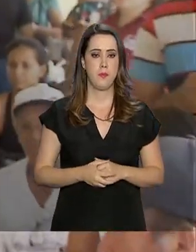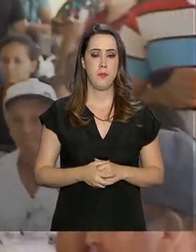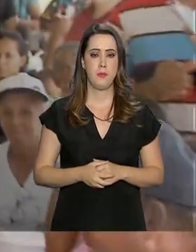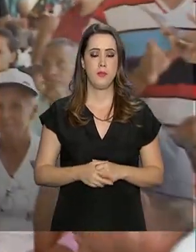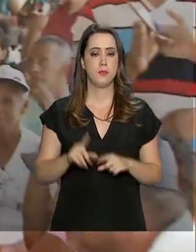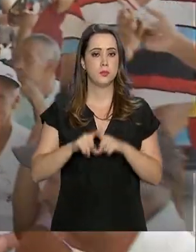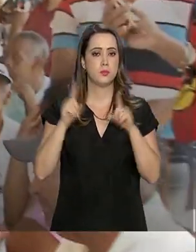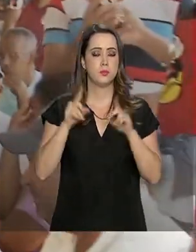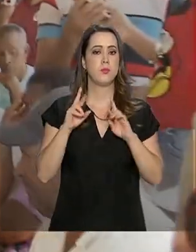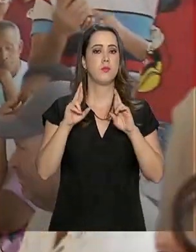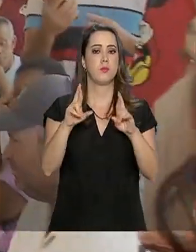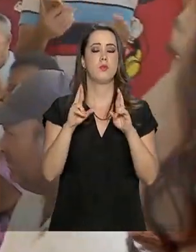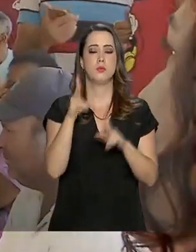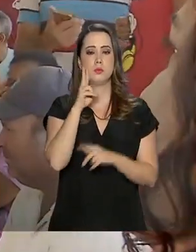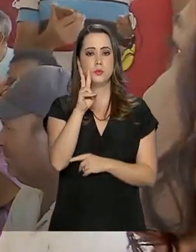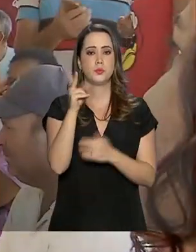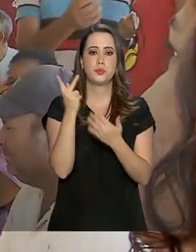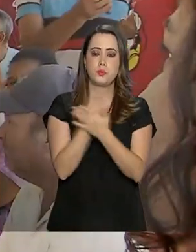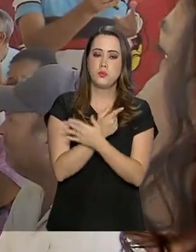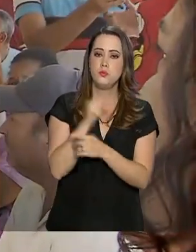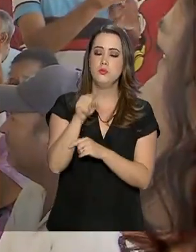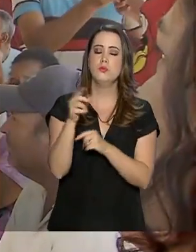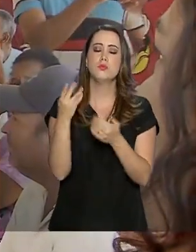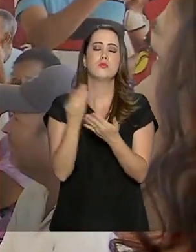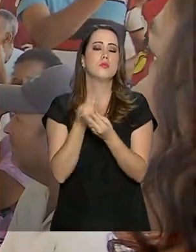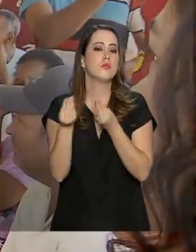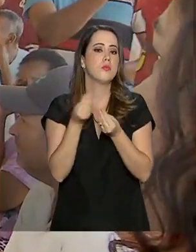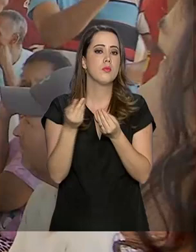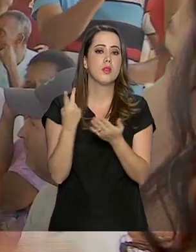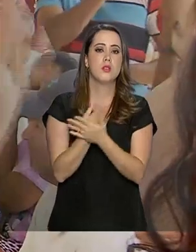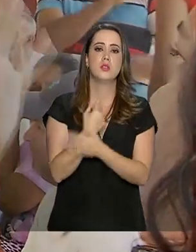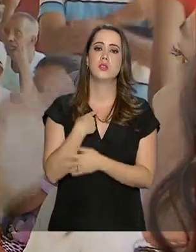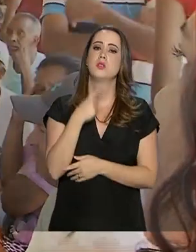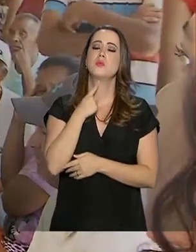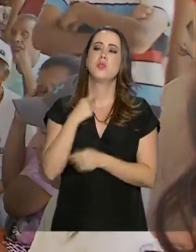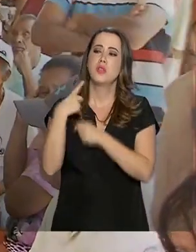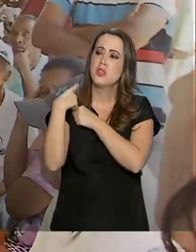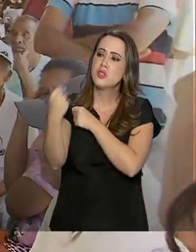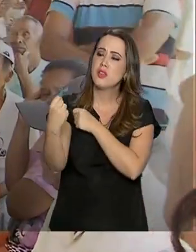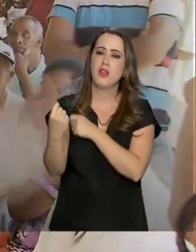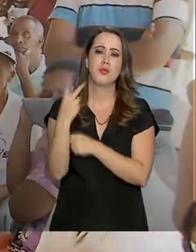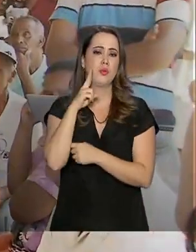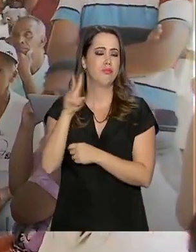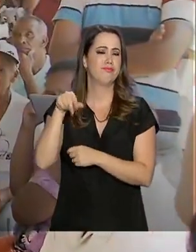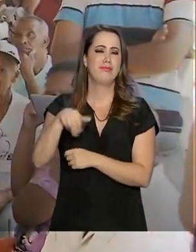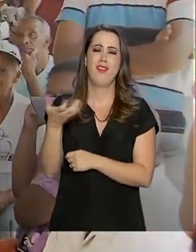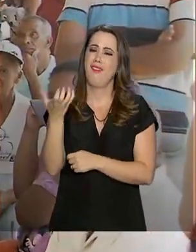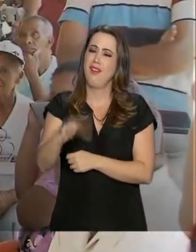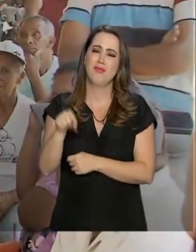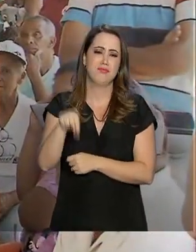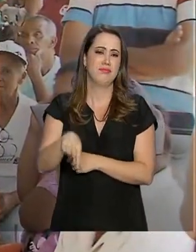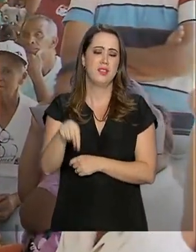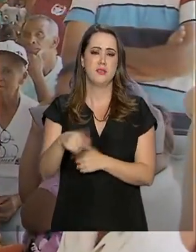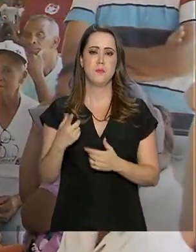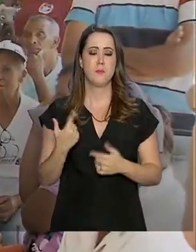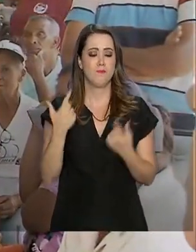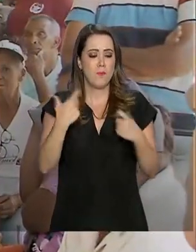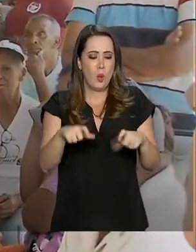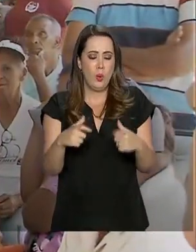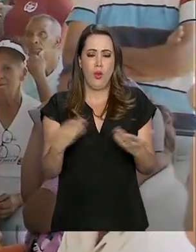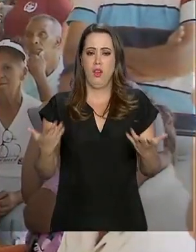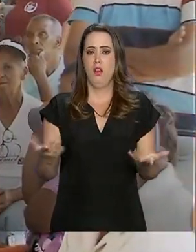Mas esperar para ver o que, que vai acontecer, né? O que, que eles vão resolver com a gente. A minha vontade é de sair daqui, que eu não quero nem ficar aqui mais nesse lugar. Isso